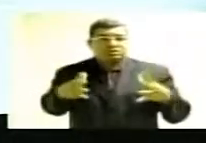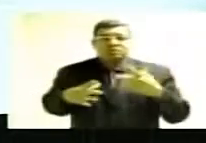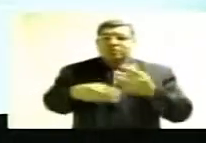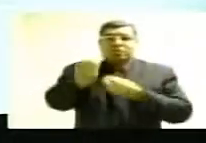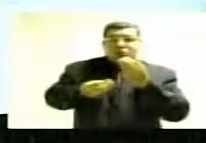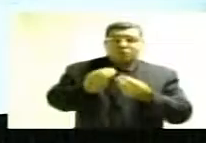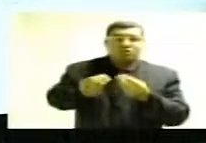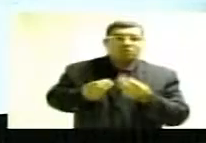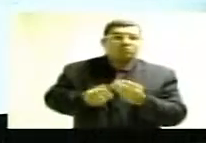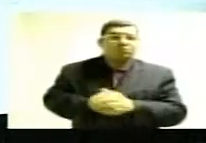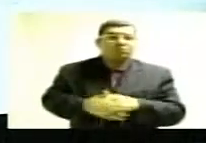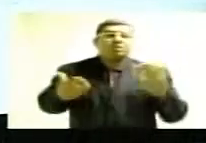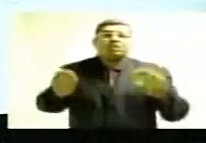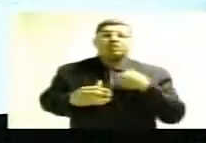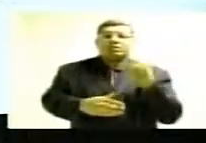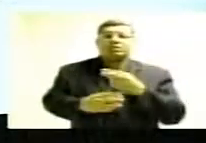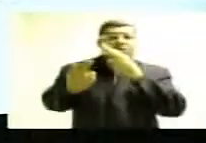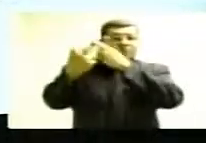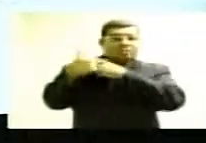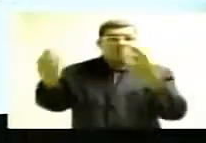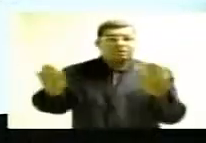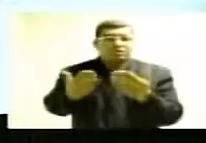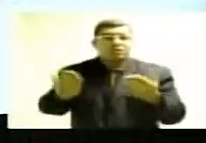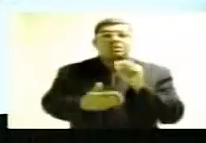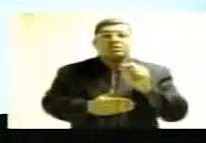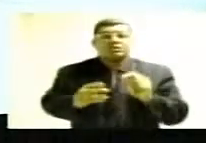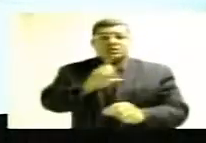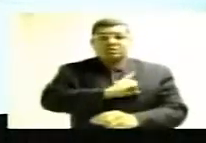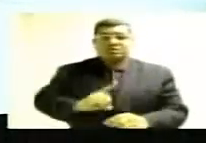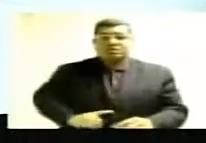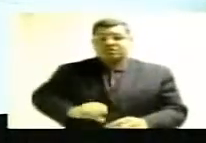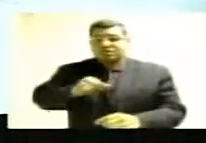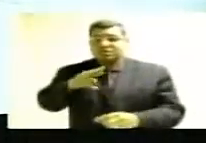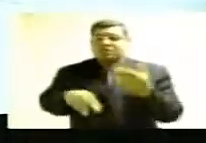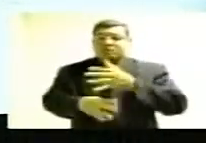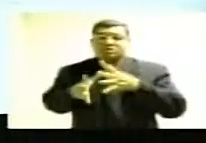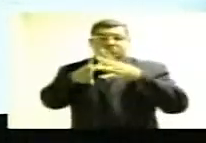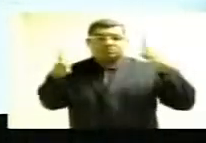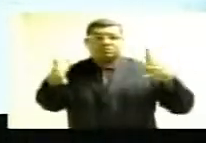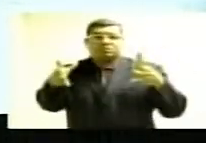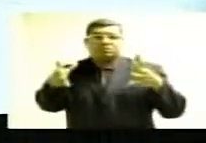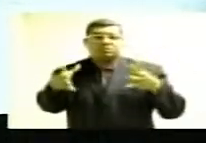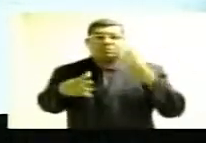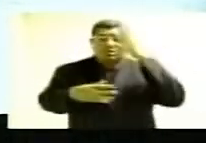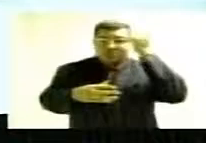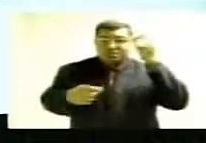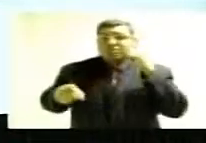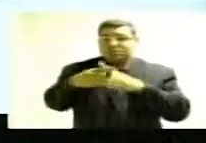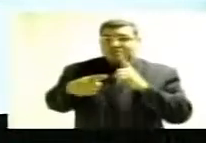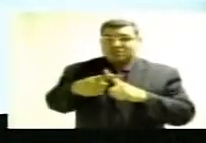irreal. E a nossa responsabilidade agora, deputado Souza, ela é maior. Sabe por